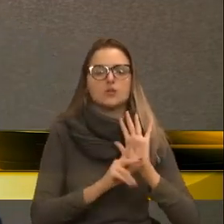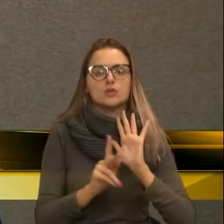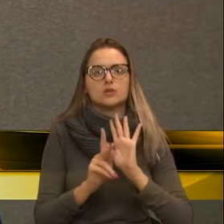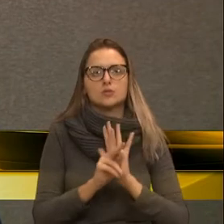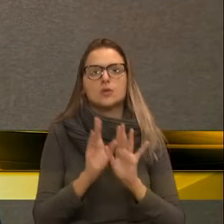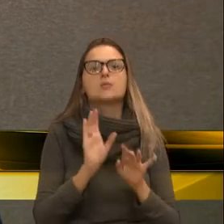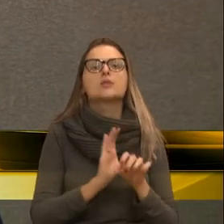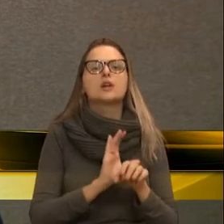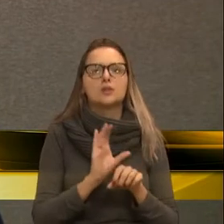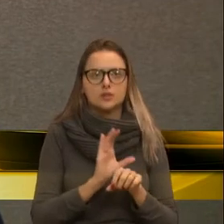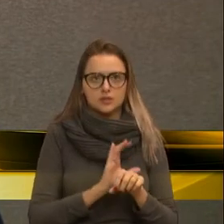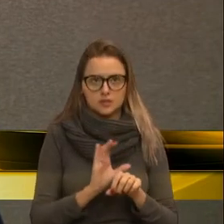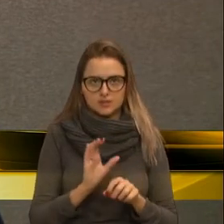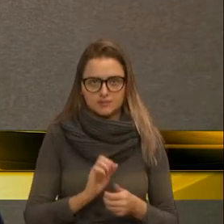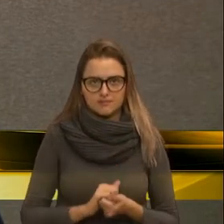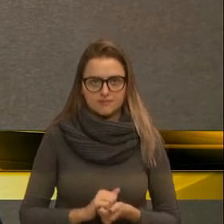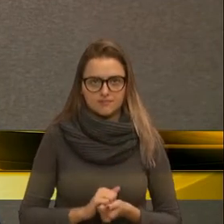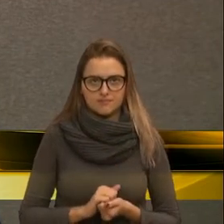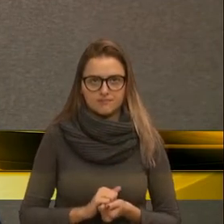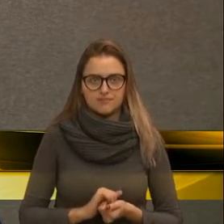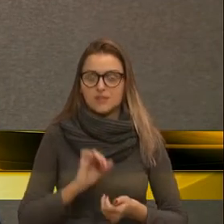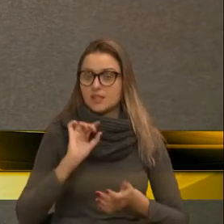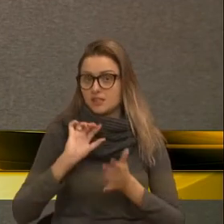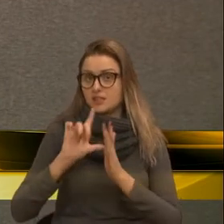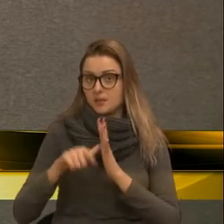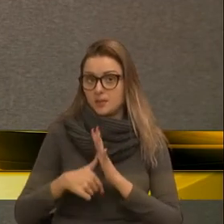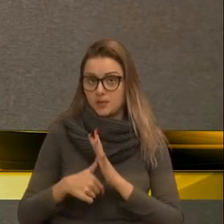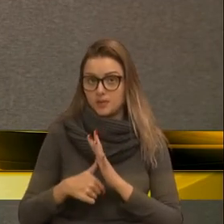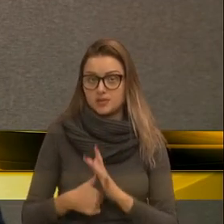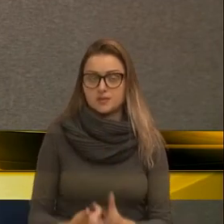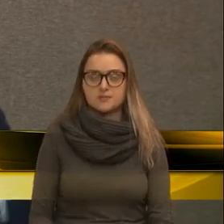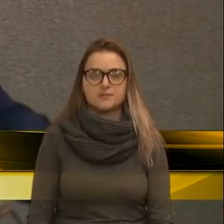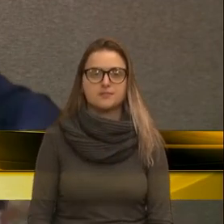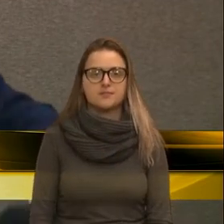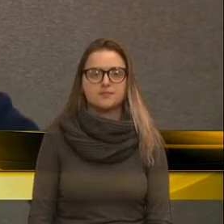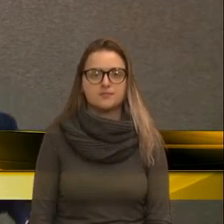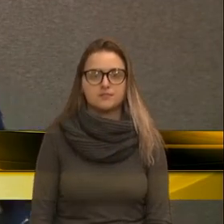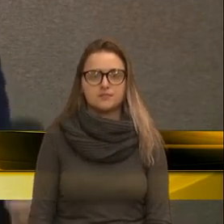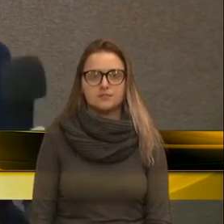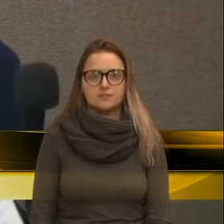constitucionais. Aí depois,